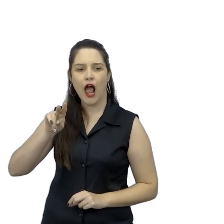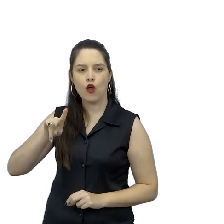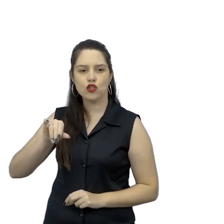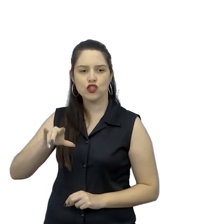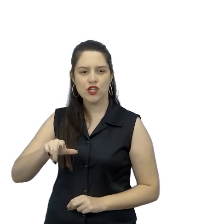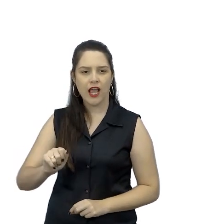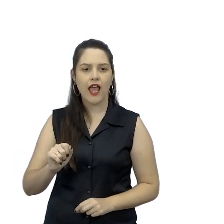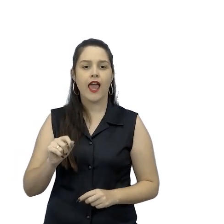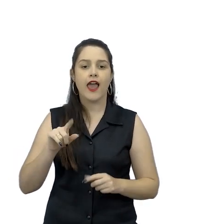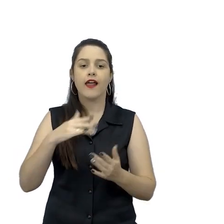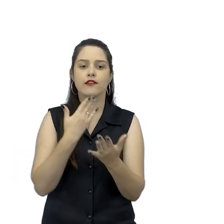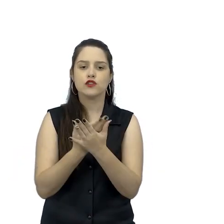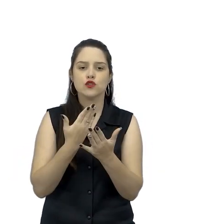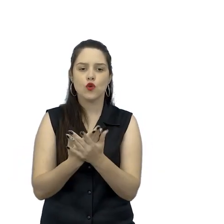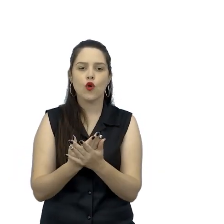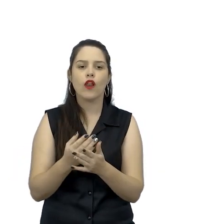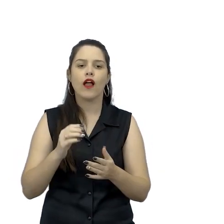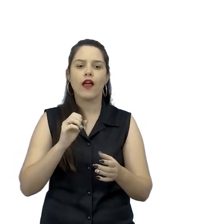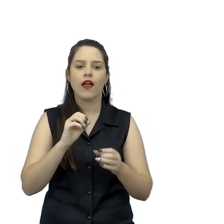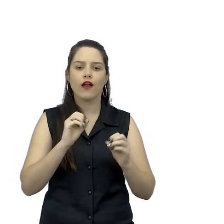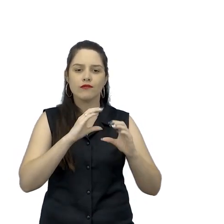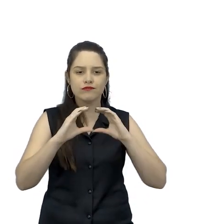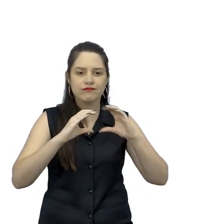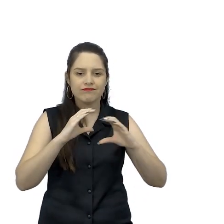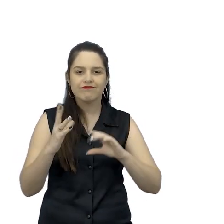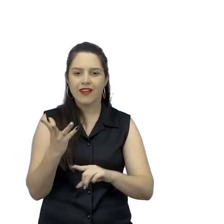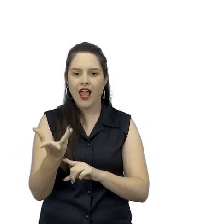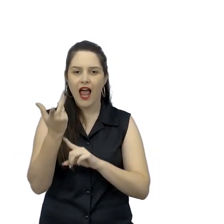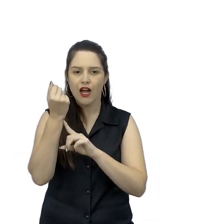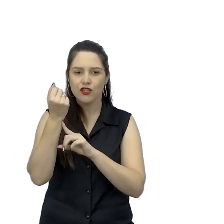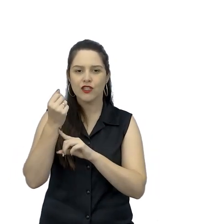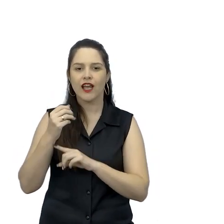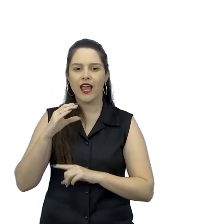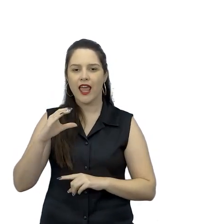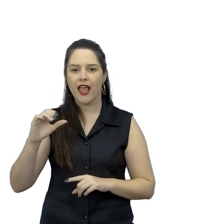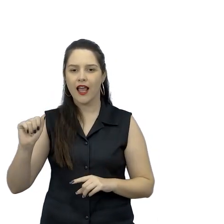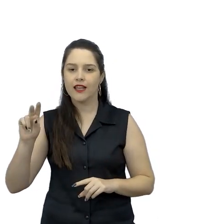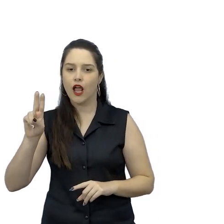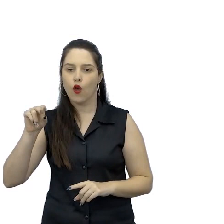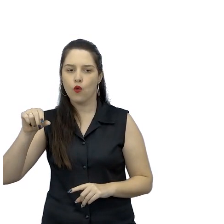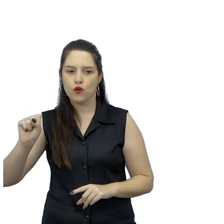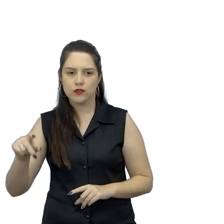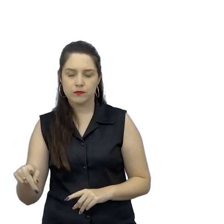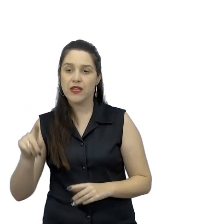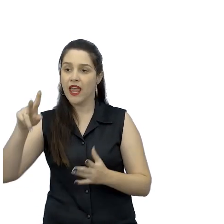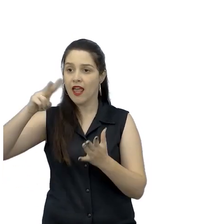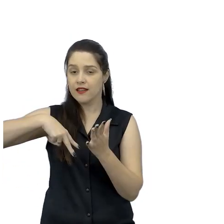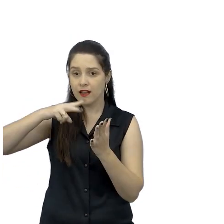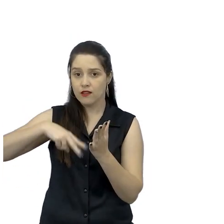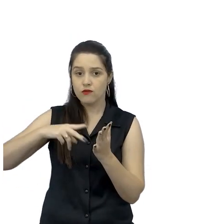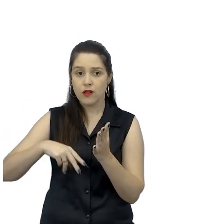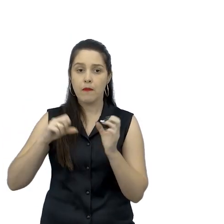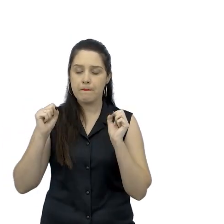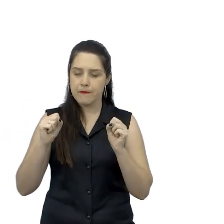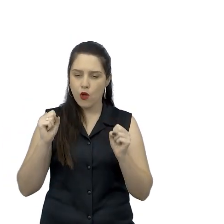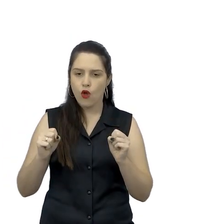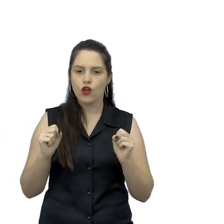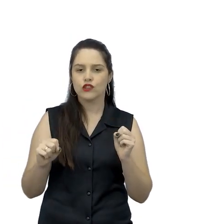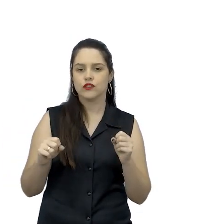de Comunicação e Artes da USP. É uma leitura, antes dessa leitura a gente pode fazer aquelas